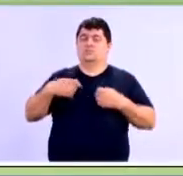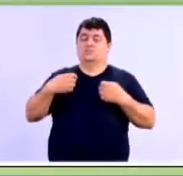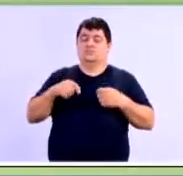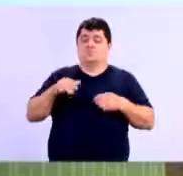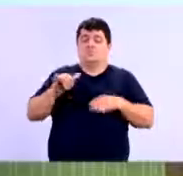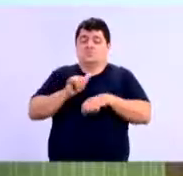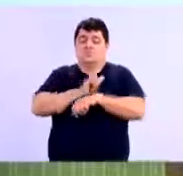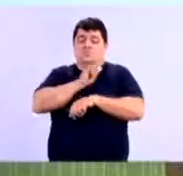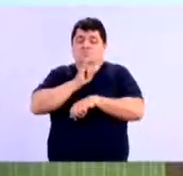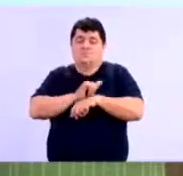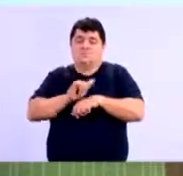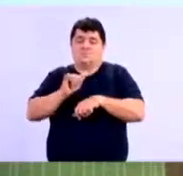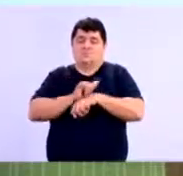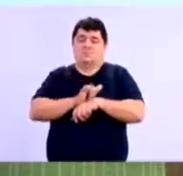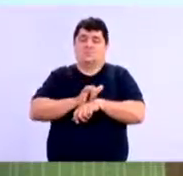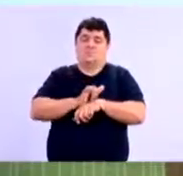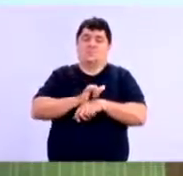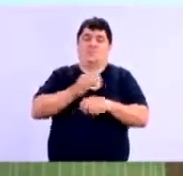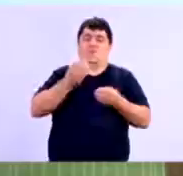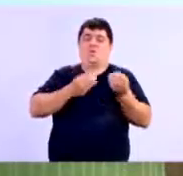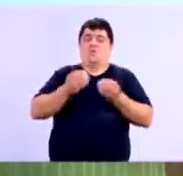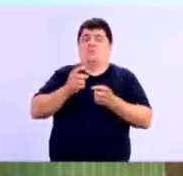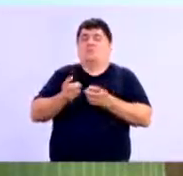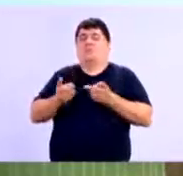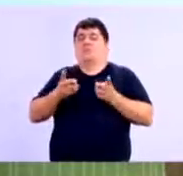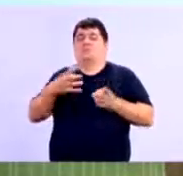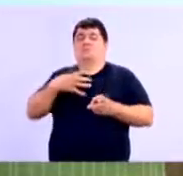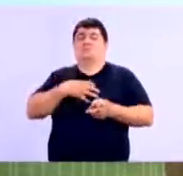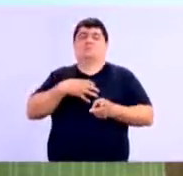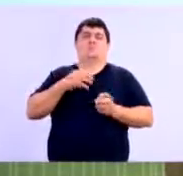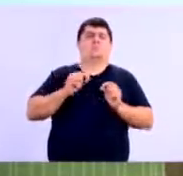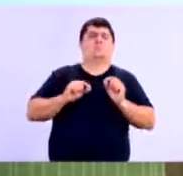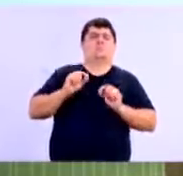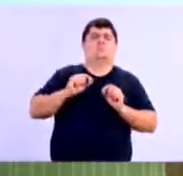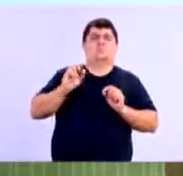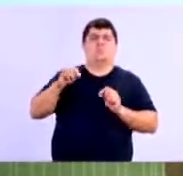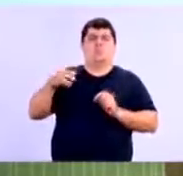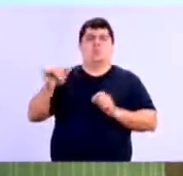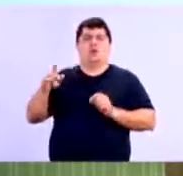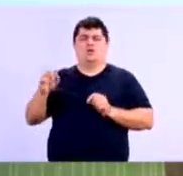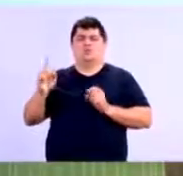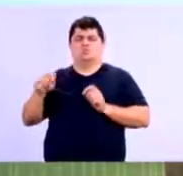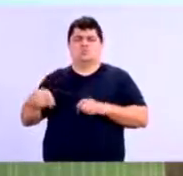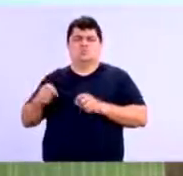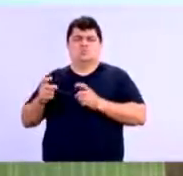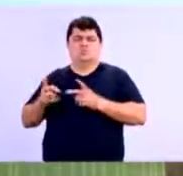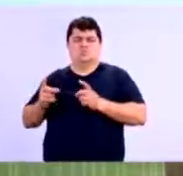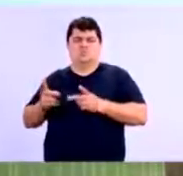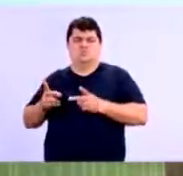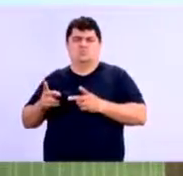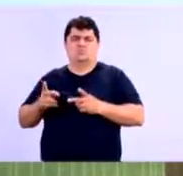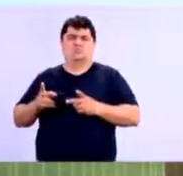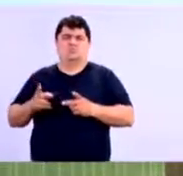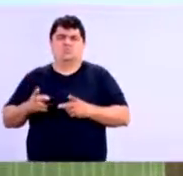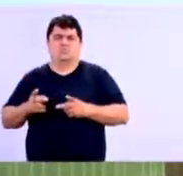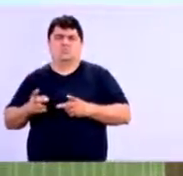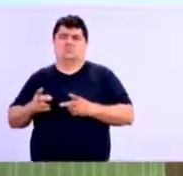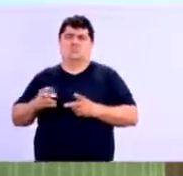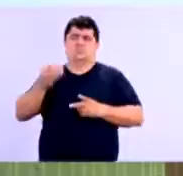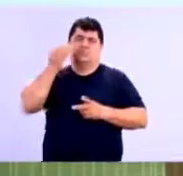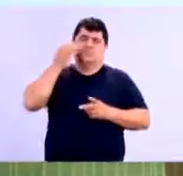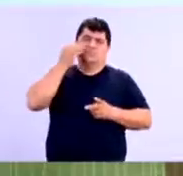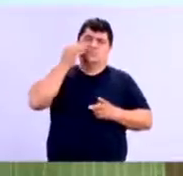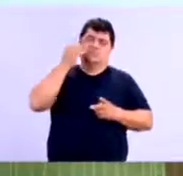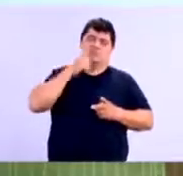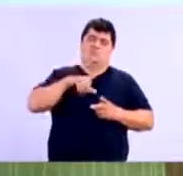da sua atividade, do seu mercado. Você que vai sentir isso lá, opa, posso melhorar minha margem, que eu continuo não perdendo venda. Aí testa, se ser